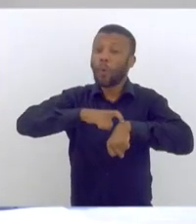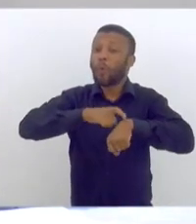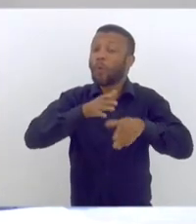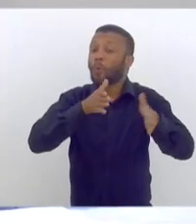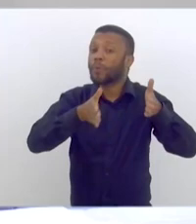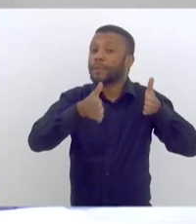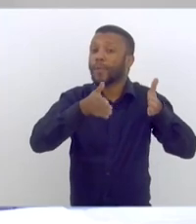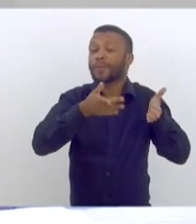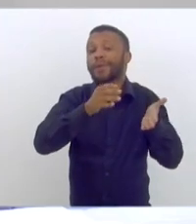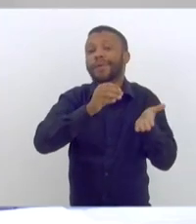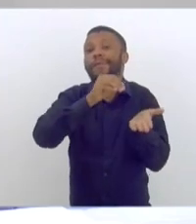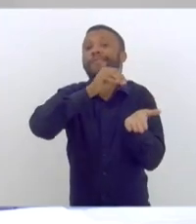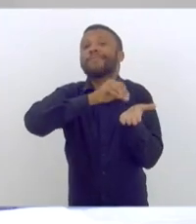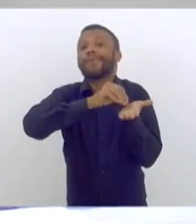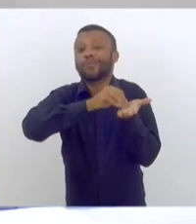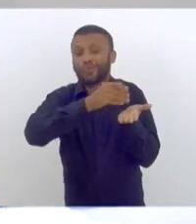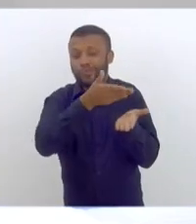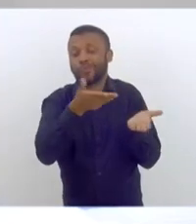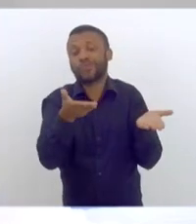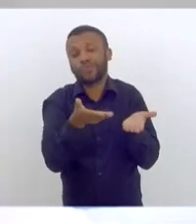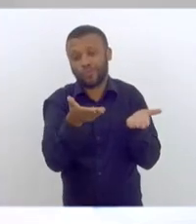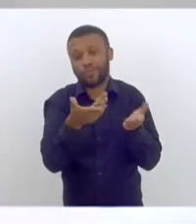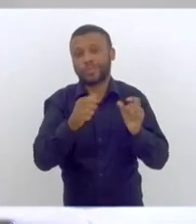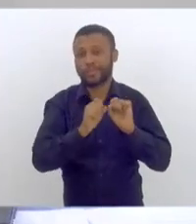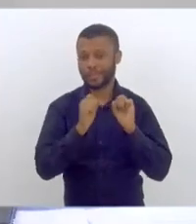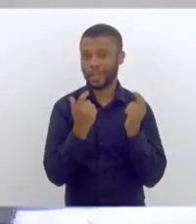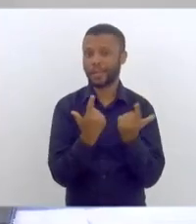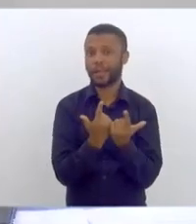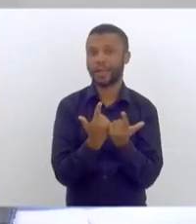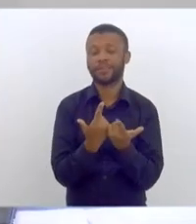a doutora Priscila sacanem